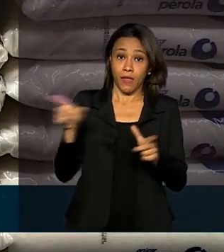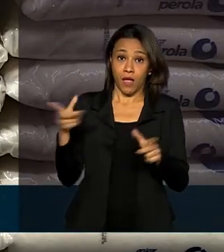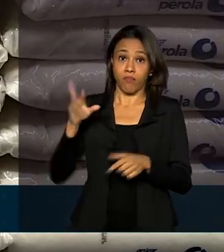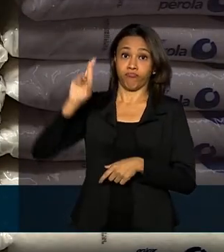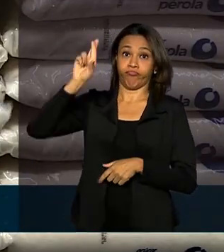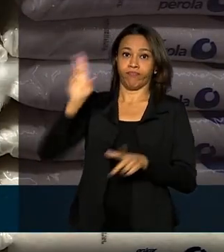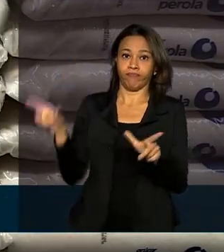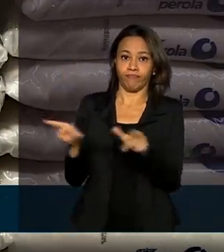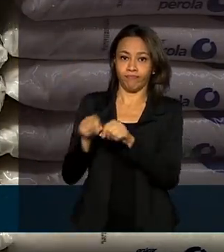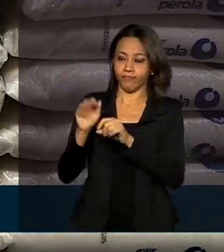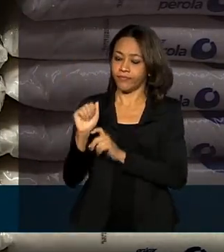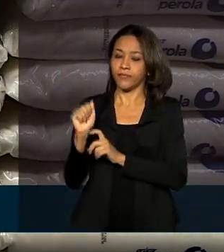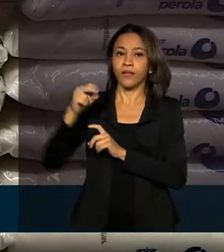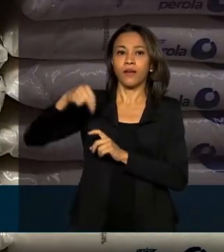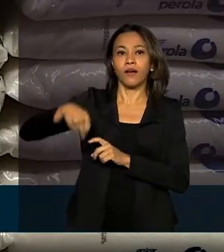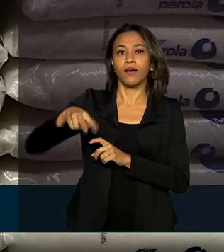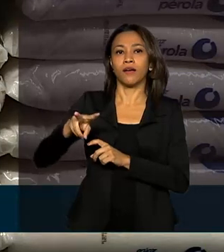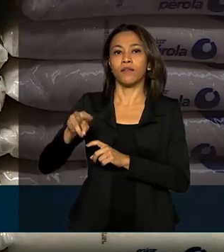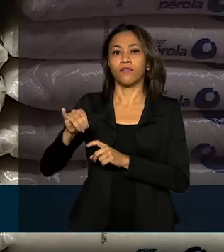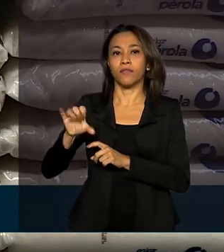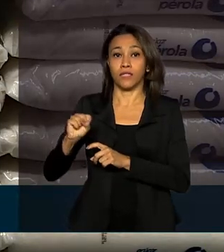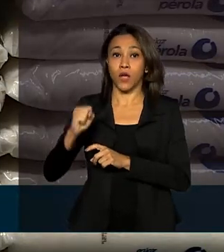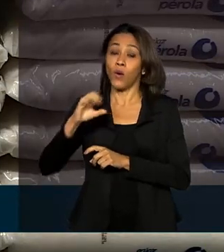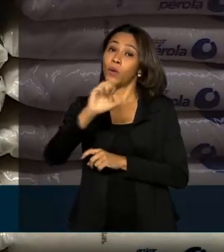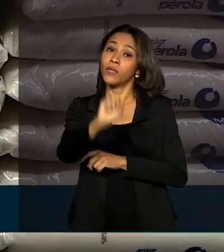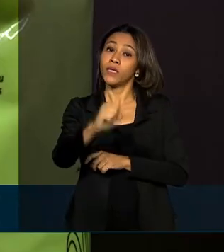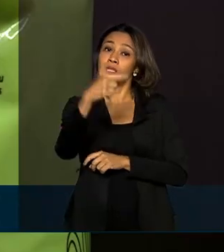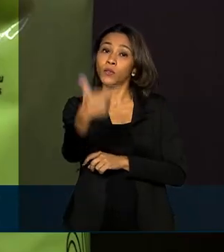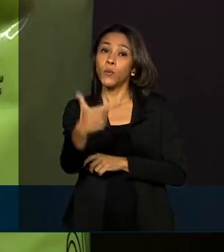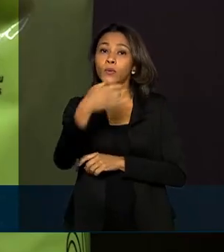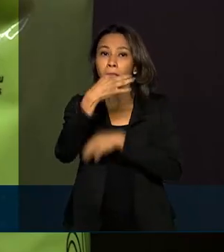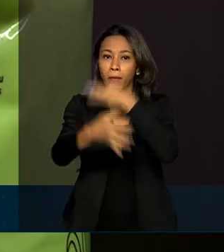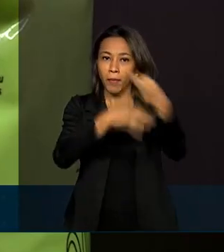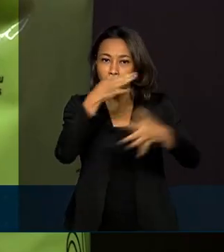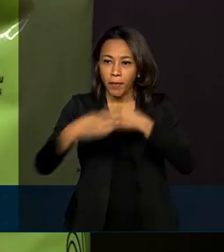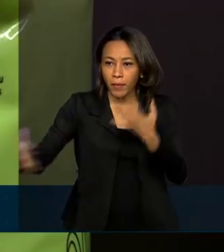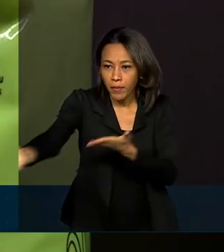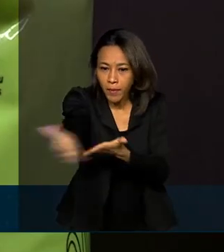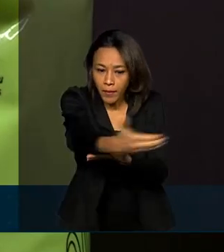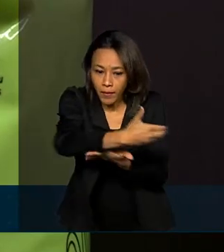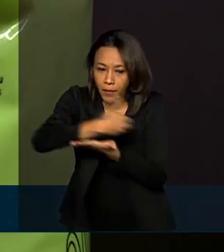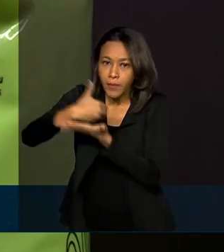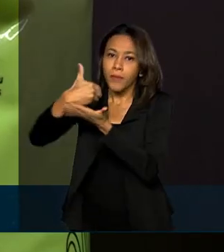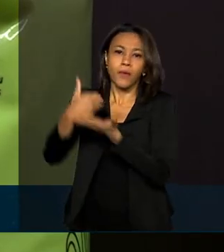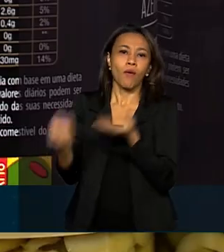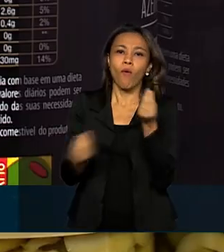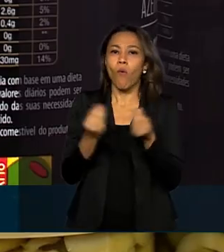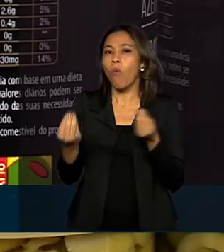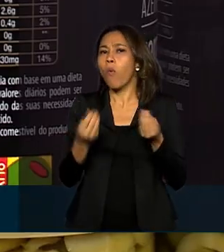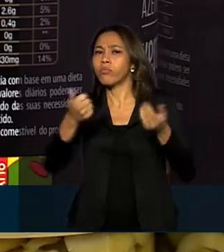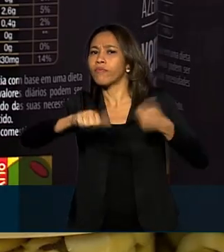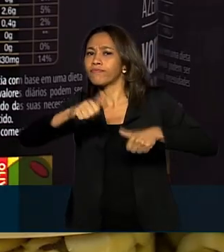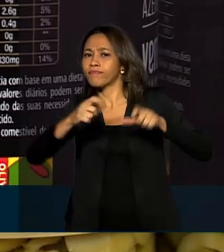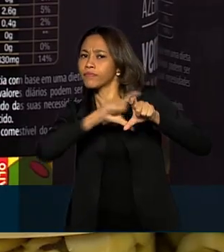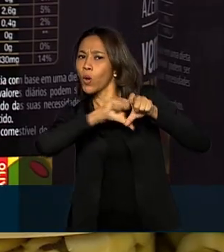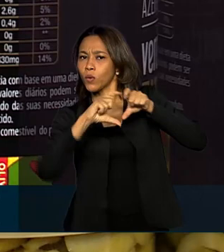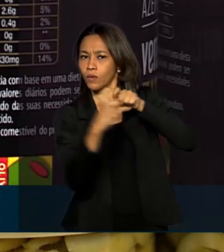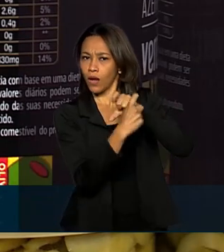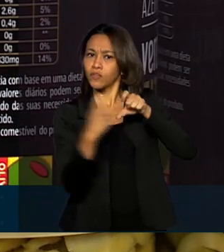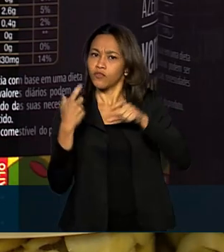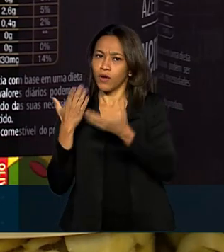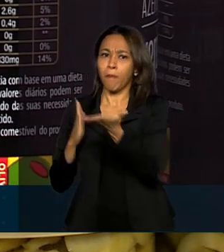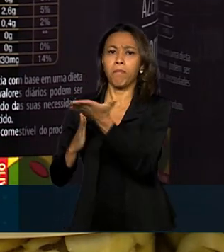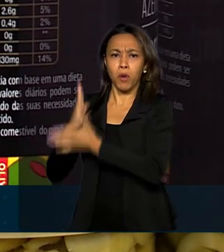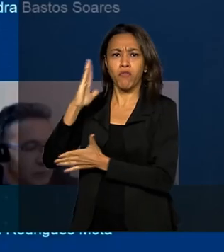recebeu 82 mil contribuições da sociedade durante o período de consulta pública sobre a rotulagem. A medida foi aprovada